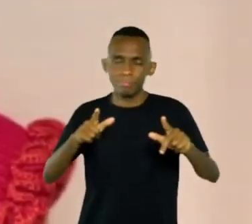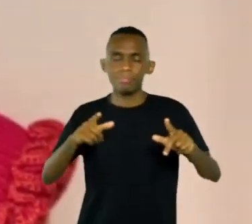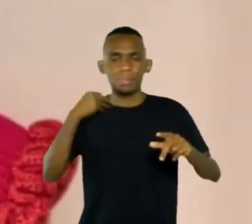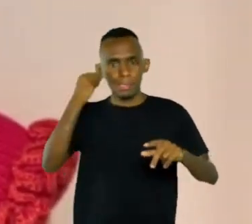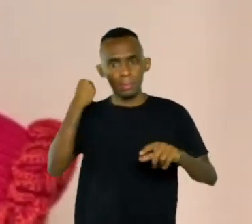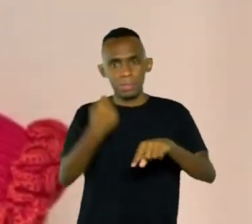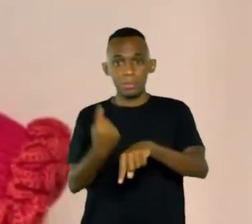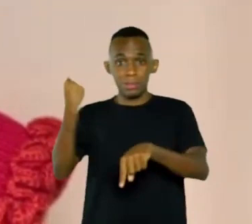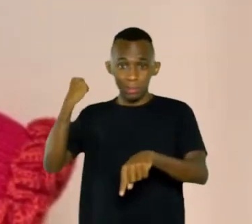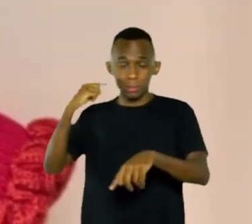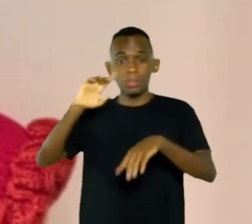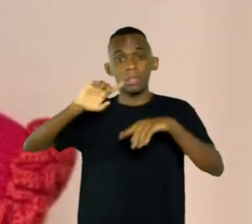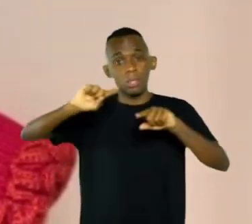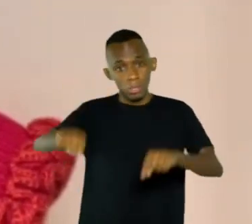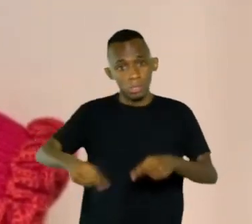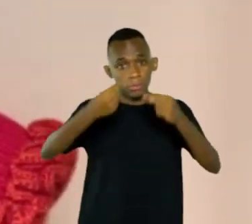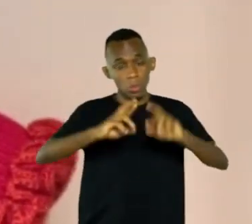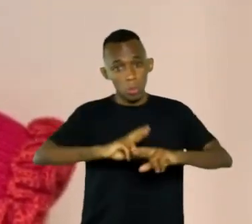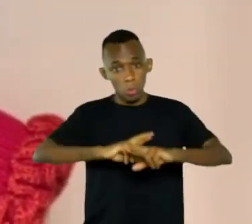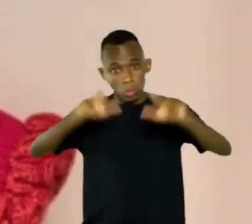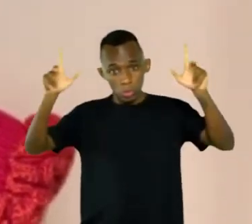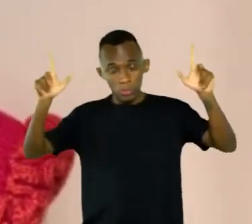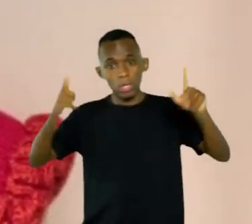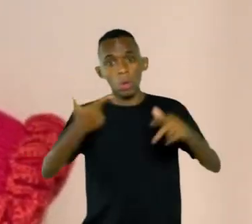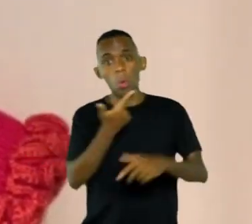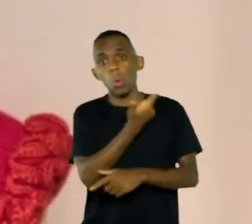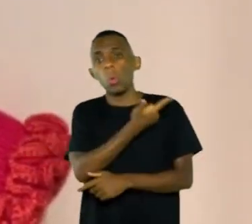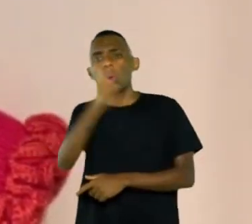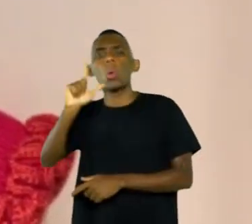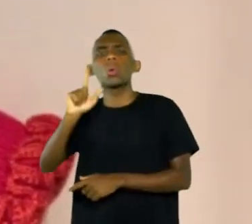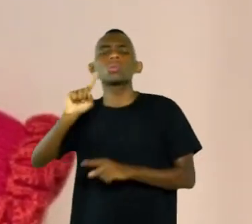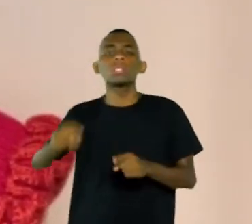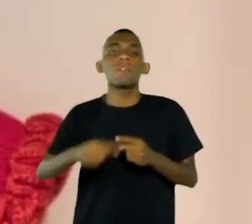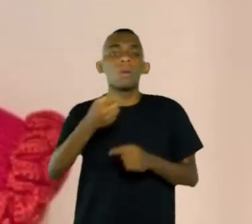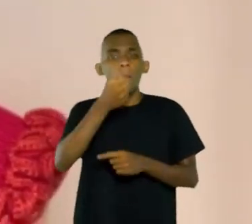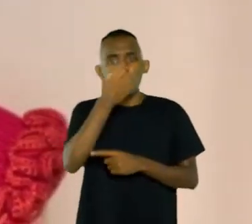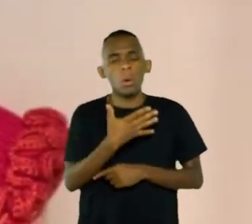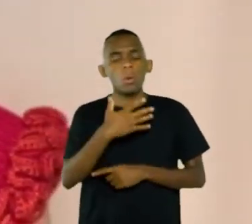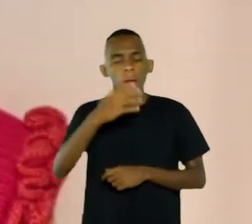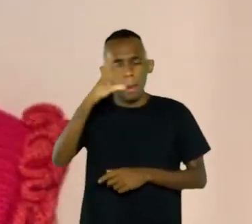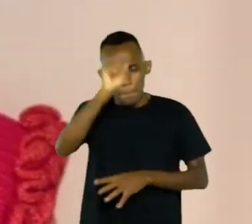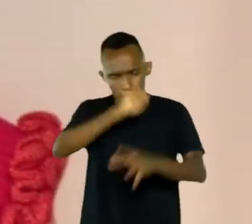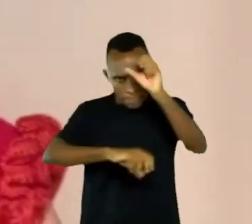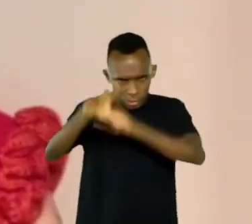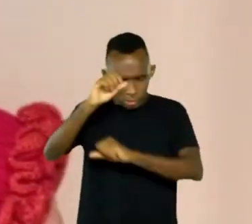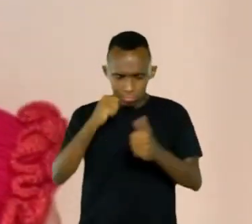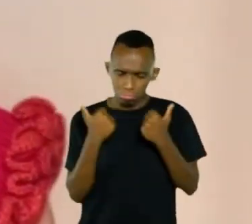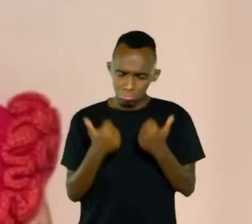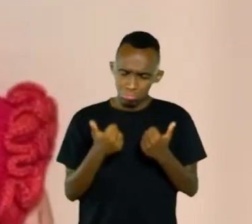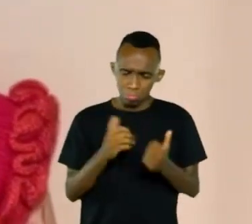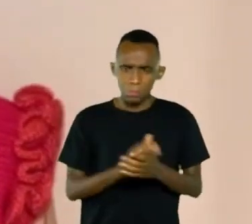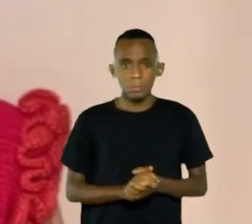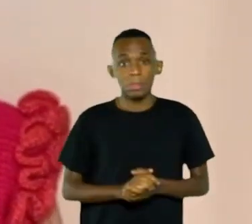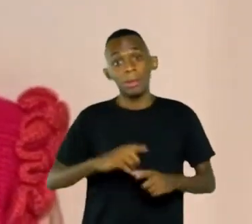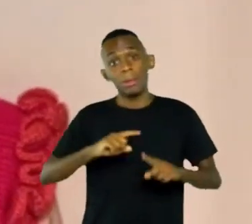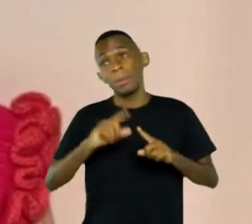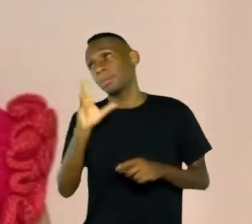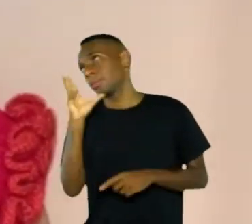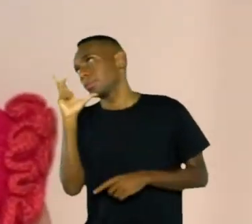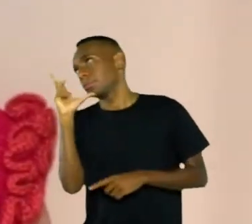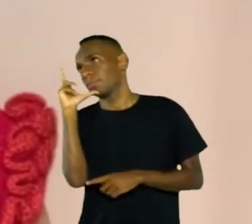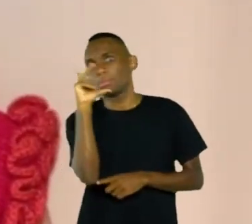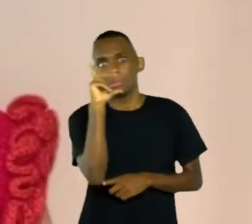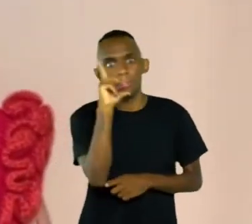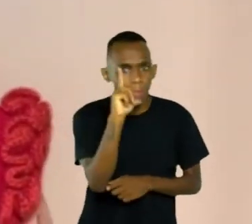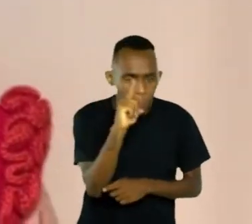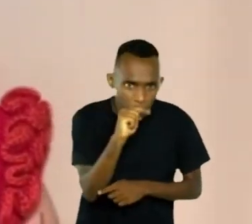são outros desafios, mas são desafios bons de aprender também. Mas, de fato, demorou para achar uma pessoa